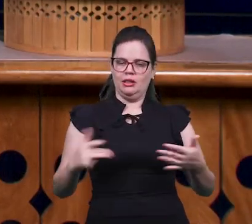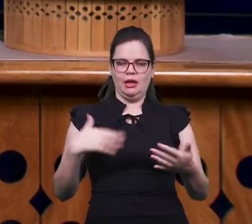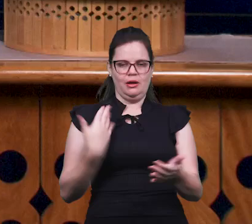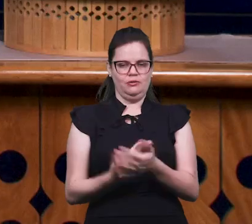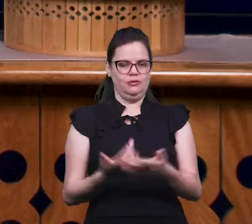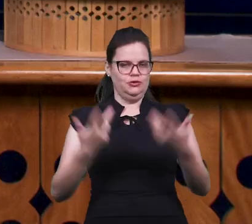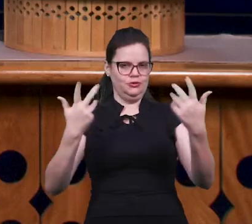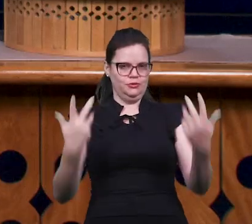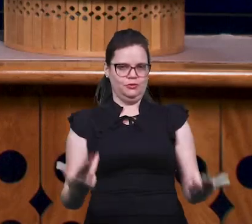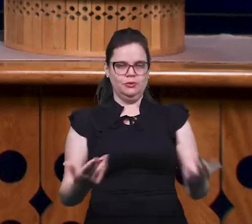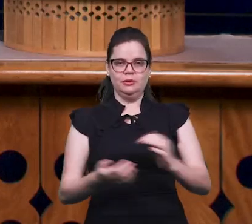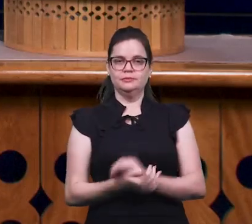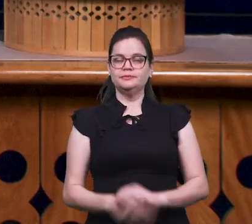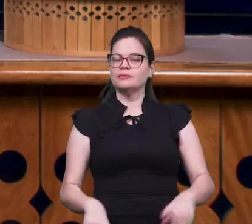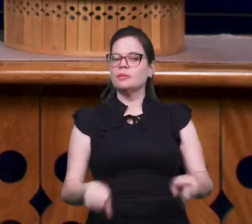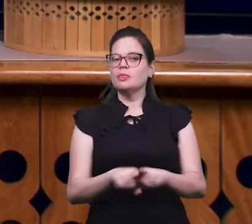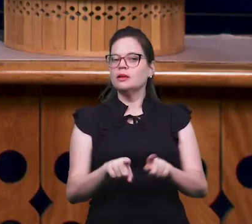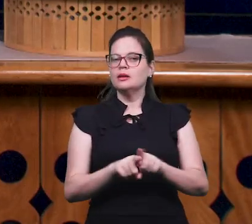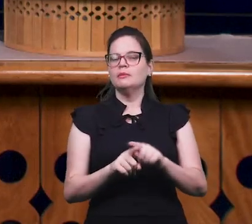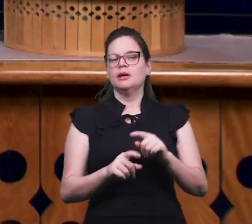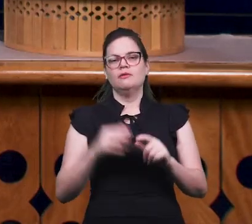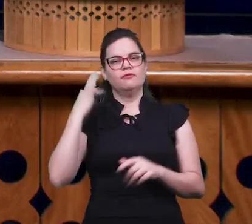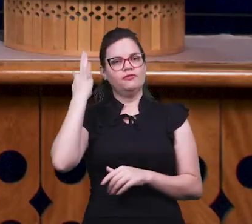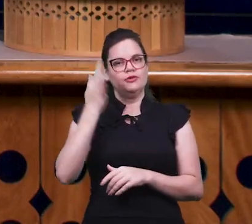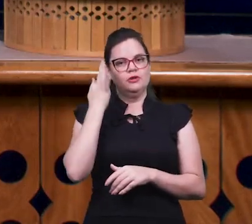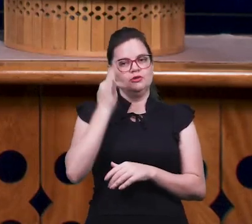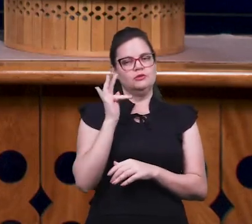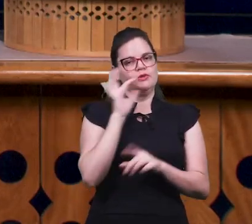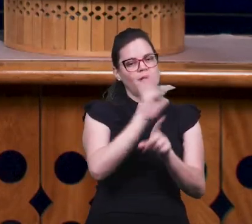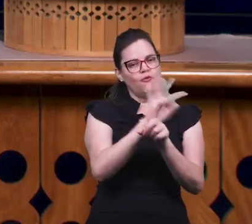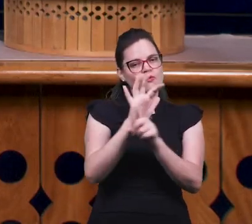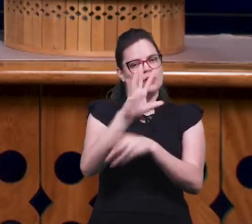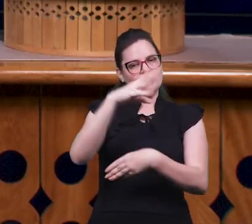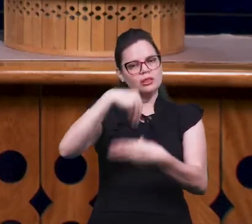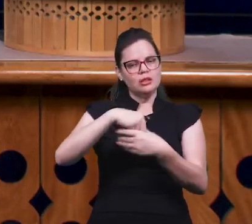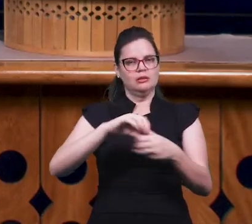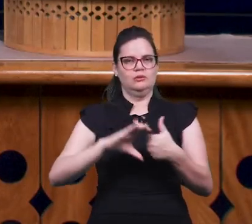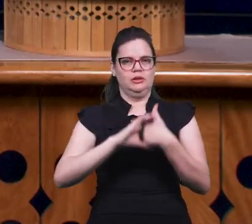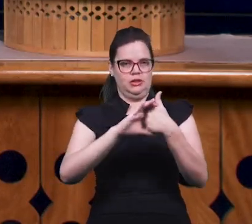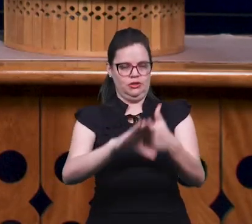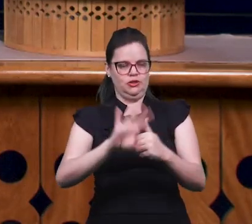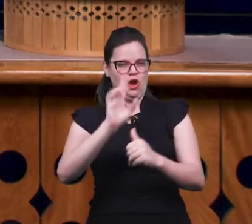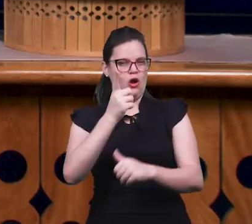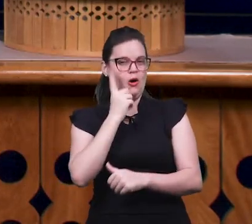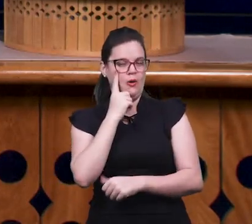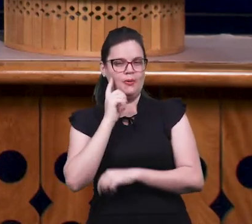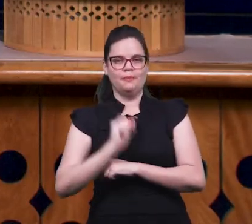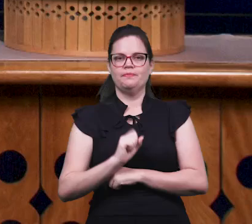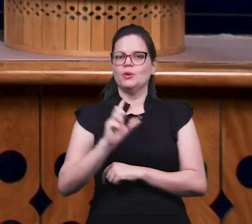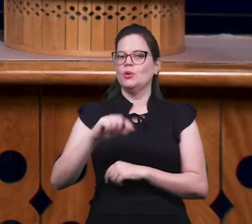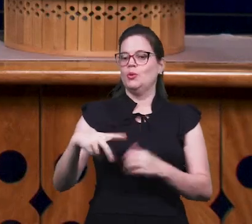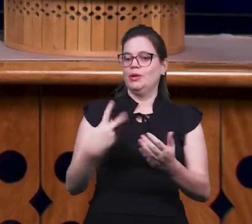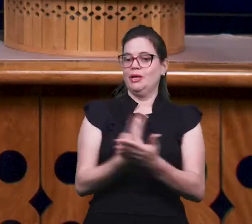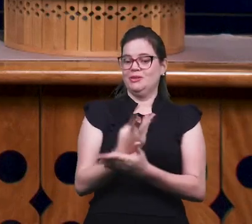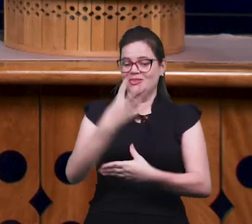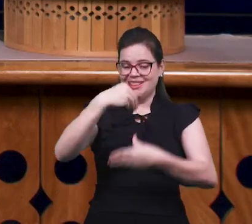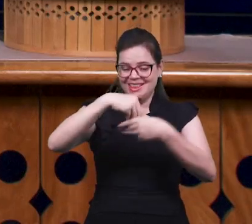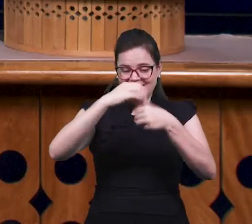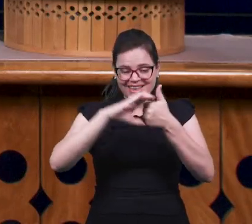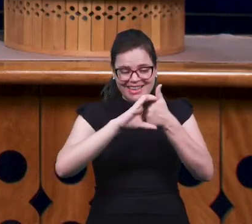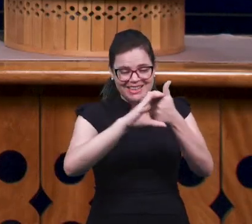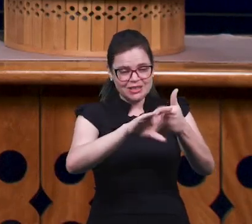a influência da filosofia no cristianismo, eu vou dar um resumo aqui muito breve, falando o seguinte, o que aconteceu com a filosofia dentro do